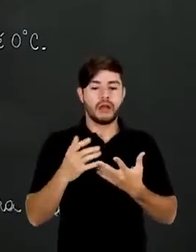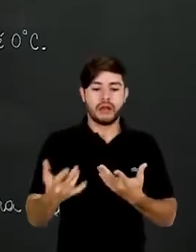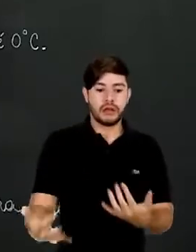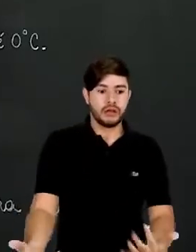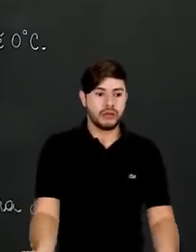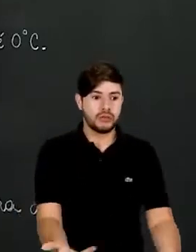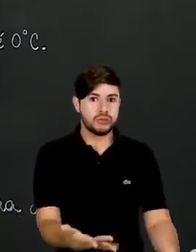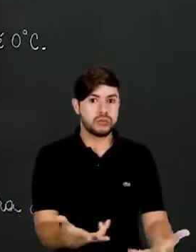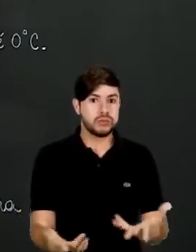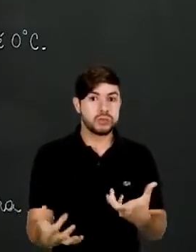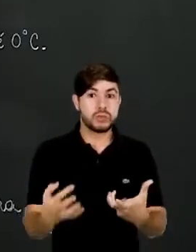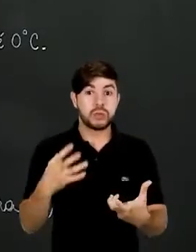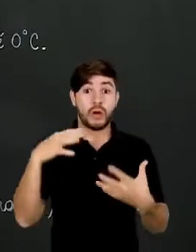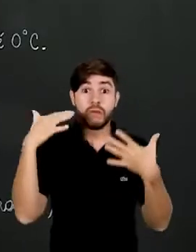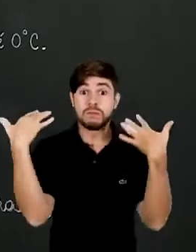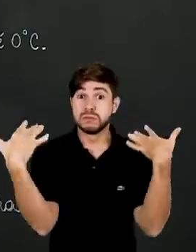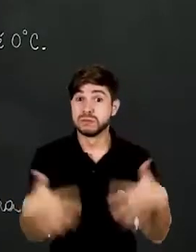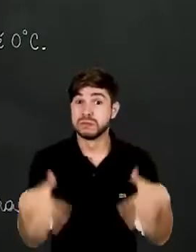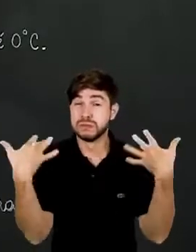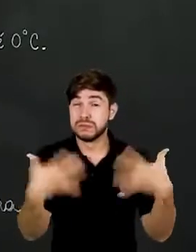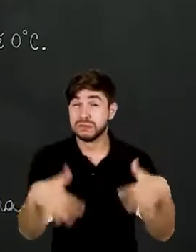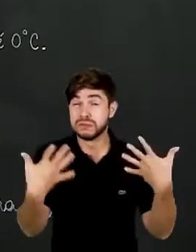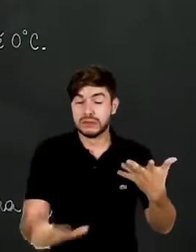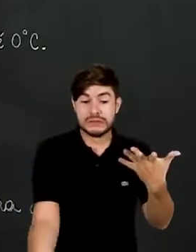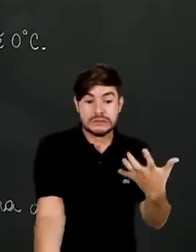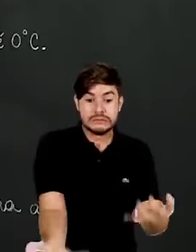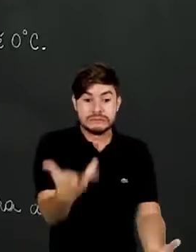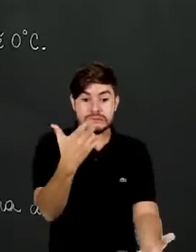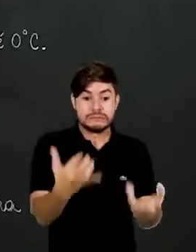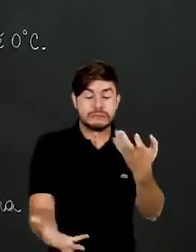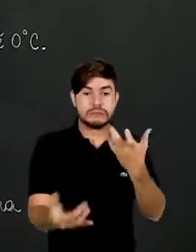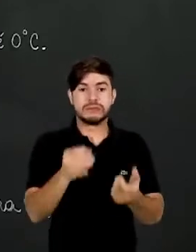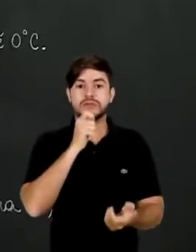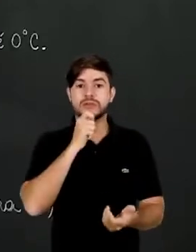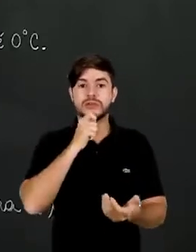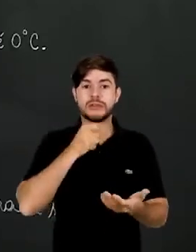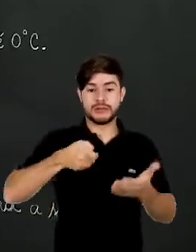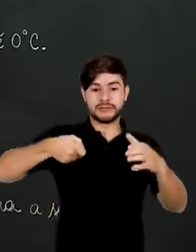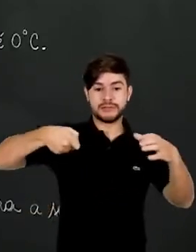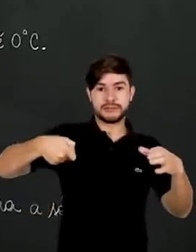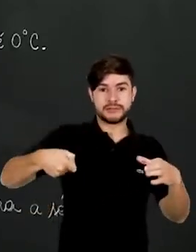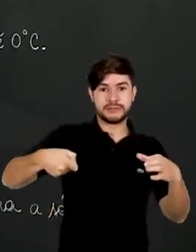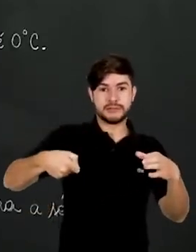Então, é muito brusco. Sabe quando você tem aquela chapa quente, uma frigideira, você joga umas